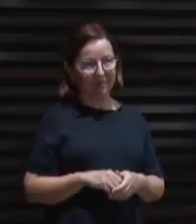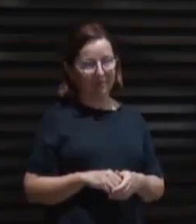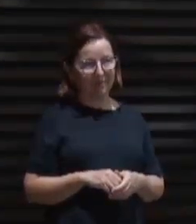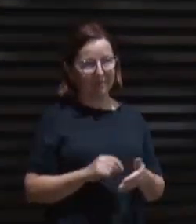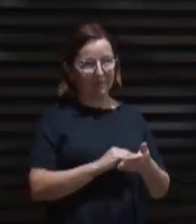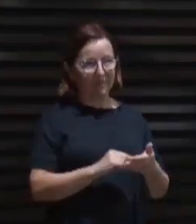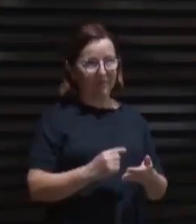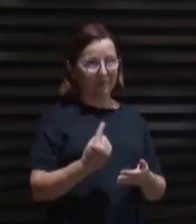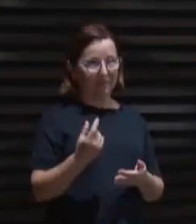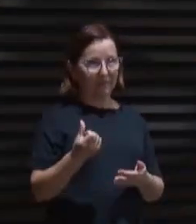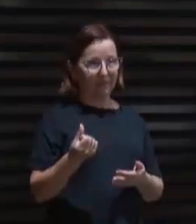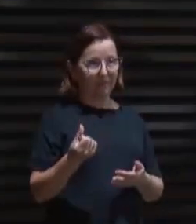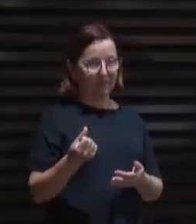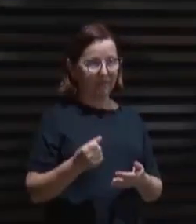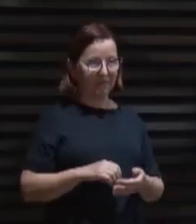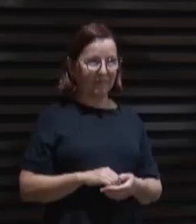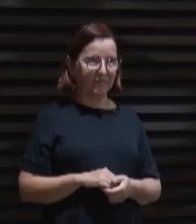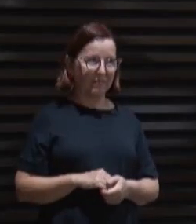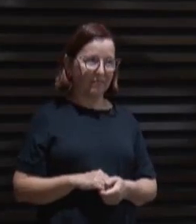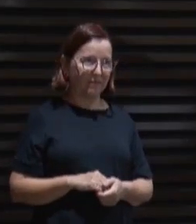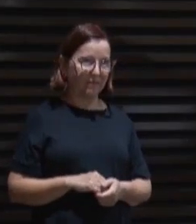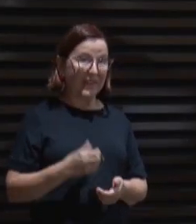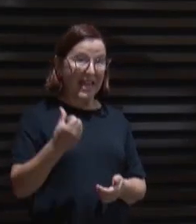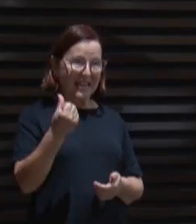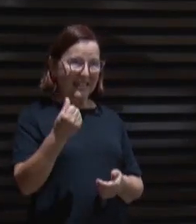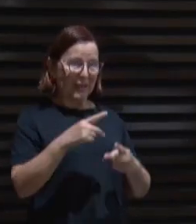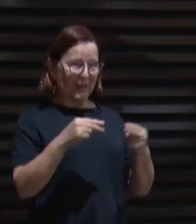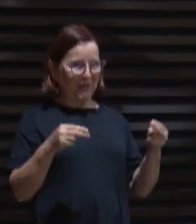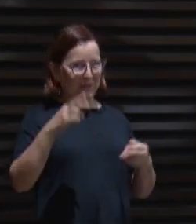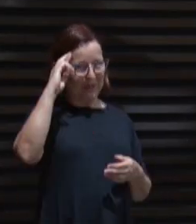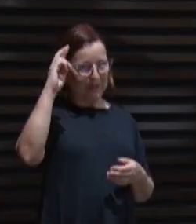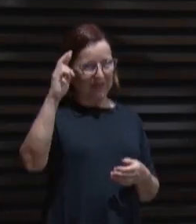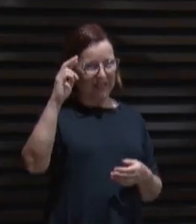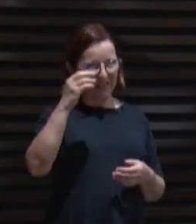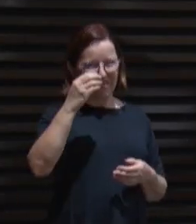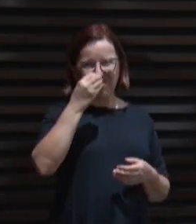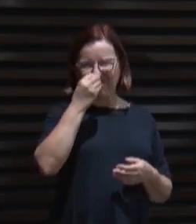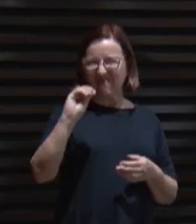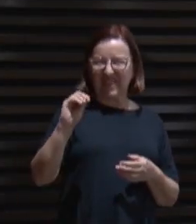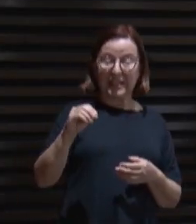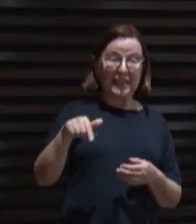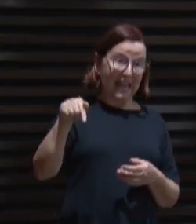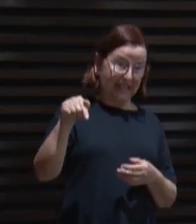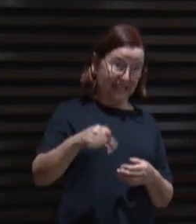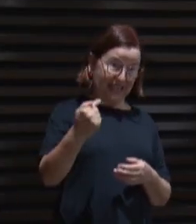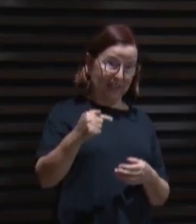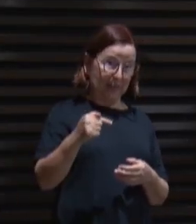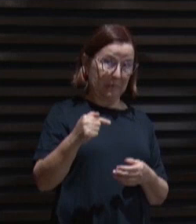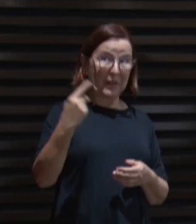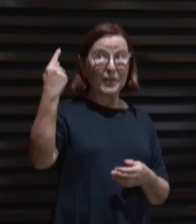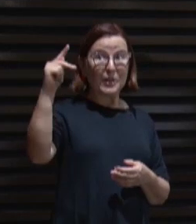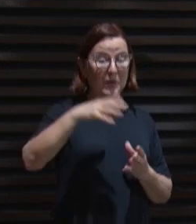Versos 16 e 17. 6 coisas o Senhor aborrece, e a 7ª a sua